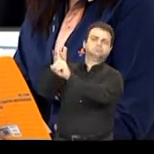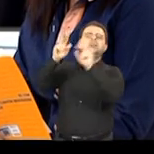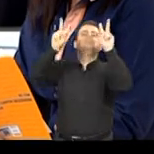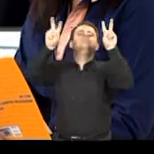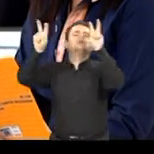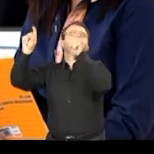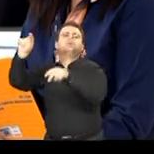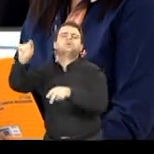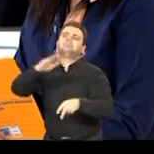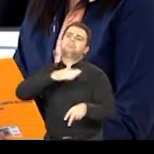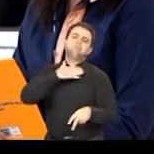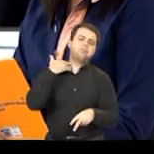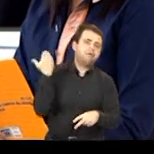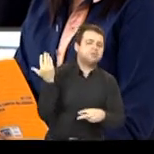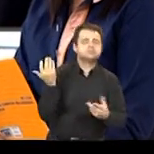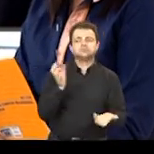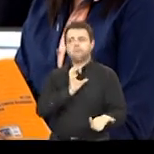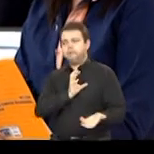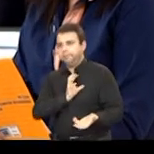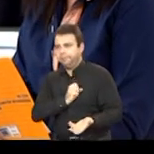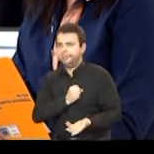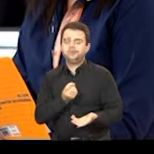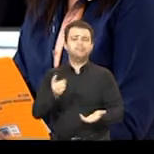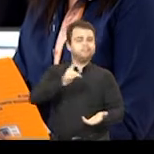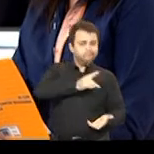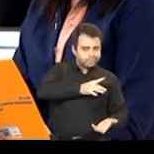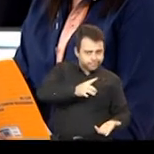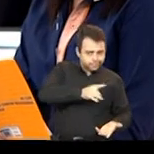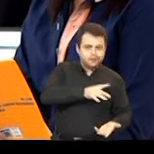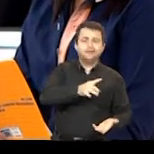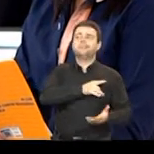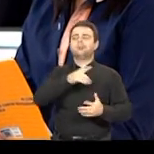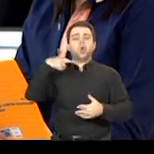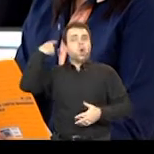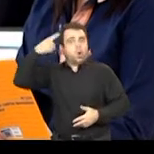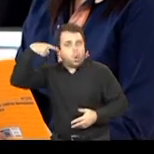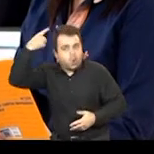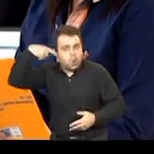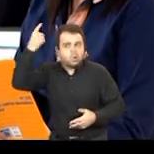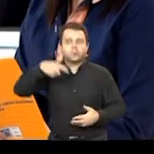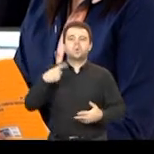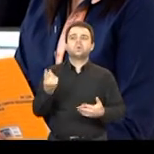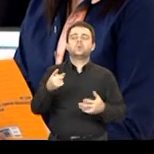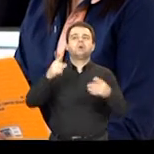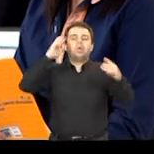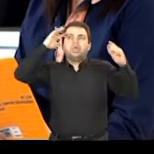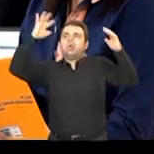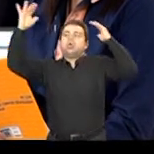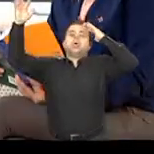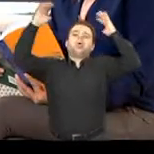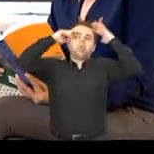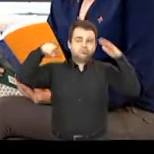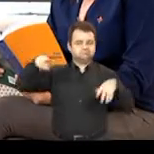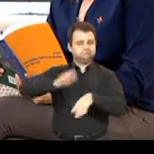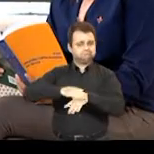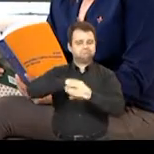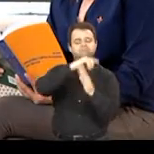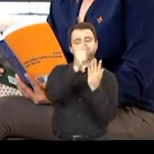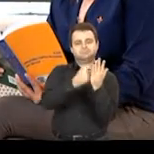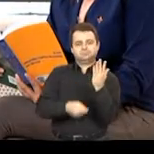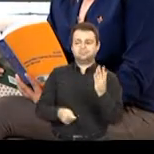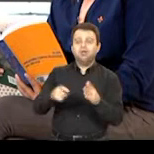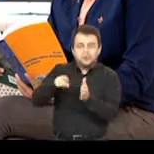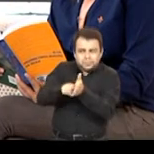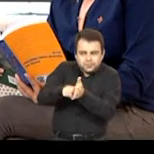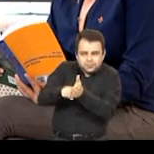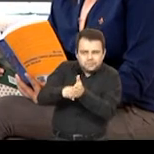clássicos, como a morte, o amor, o medo, a loucura, além da fantasia. Procure mais sobre